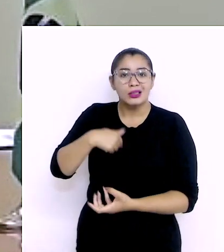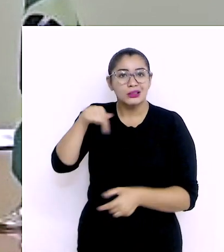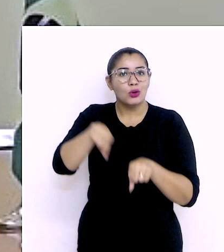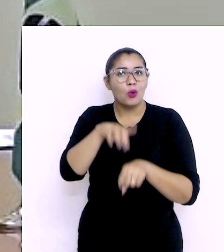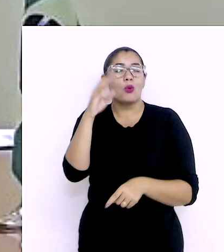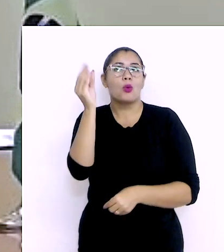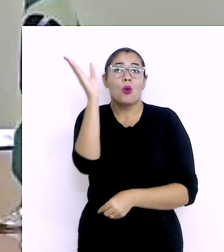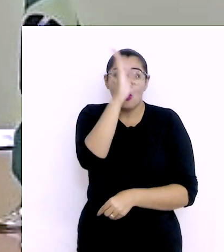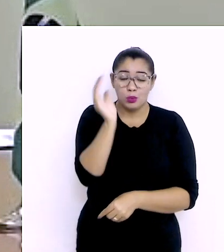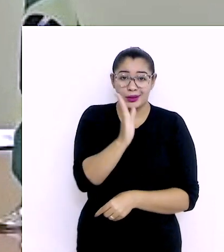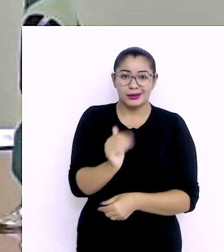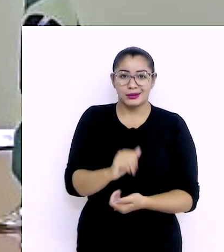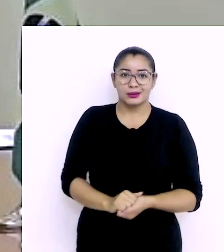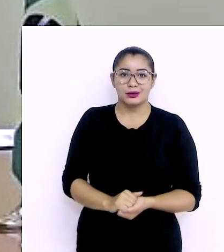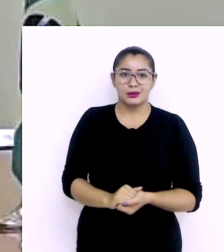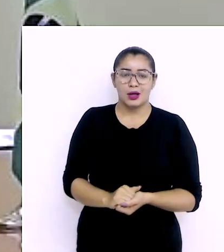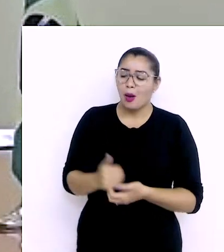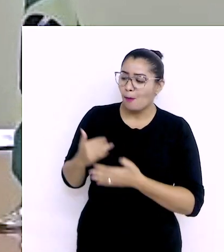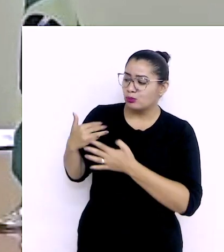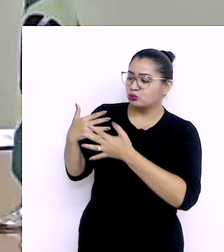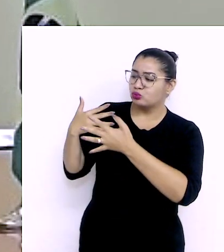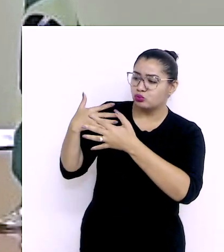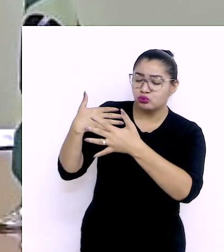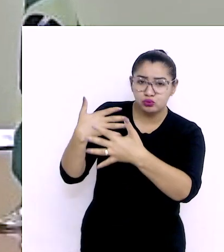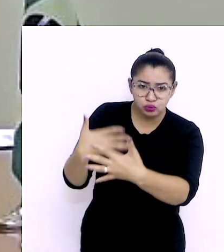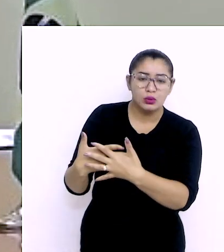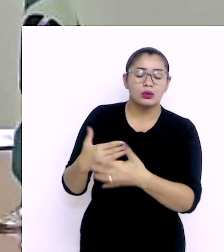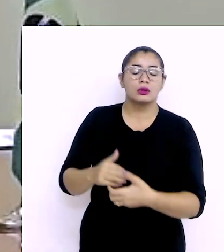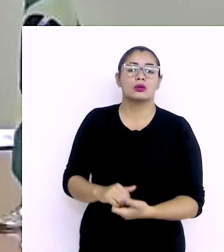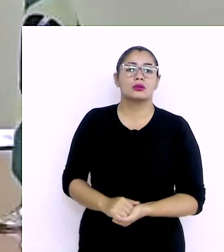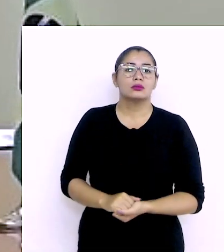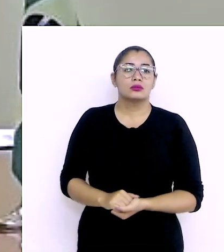Brasil passou por um processo de